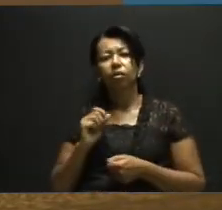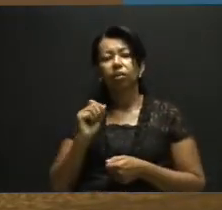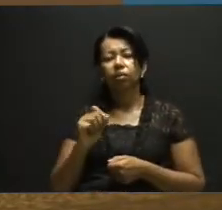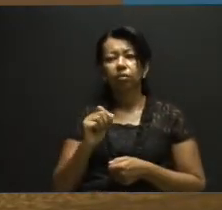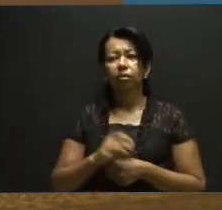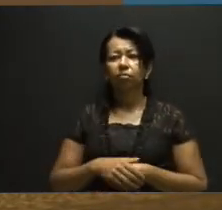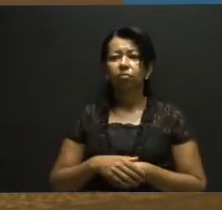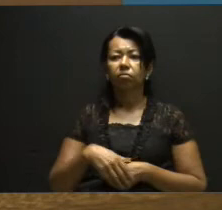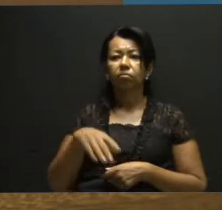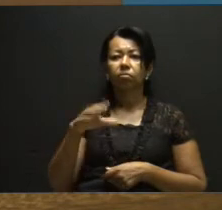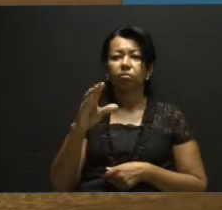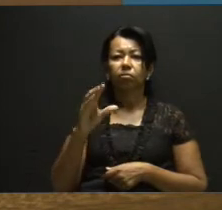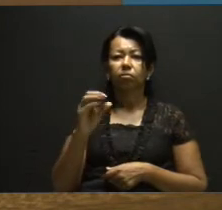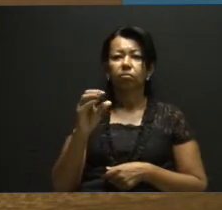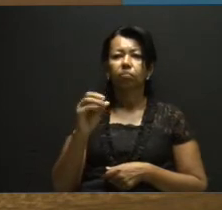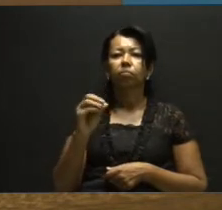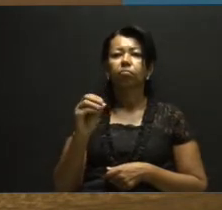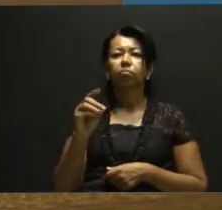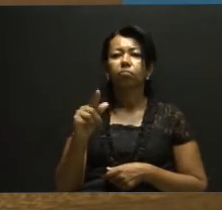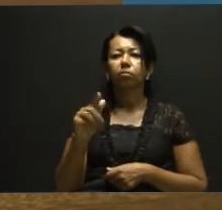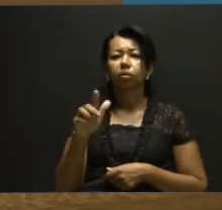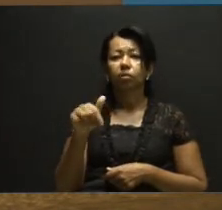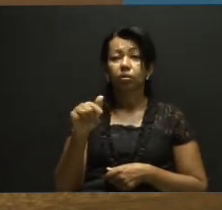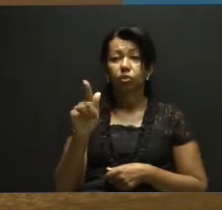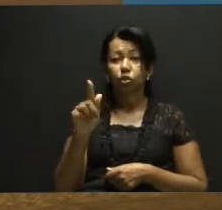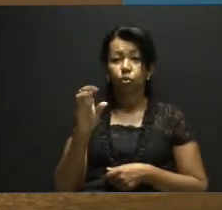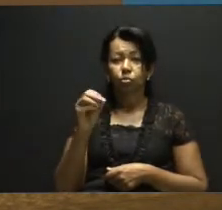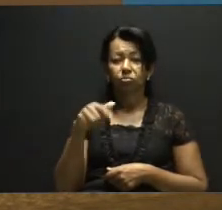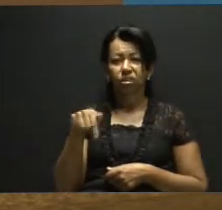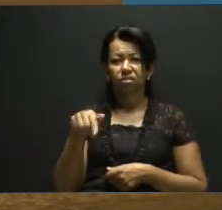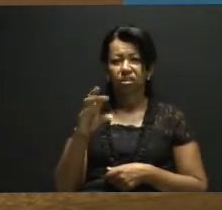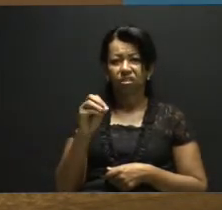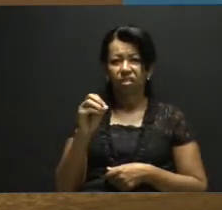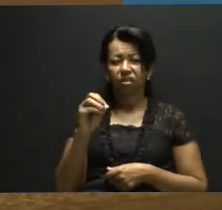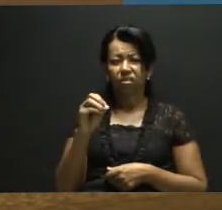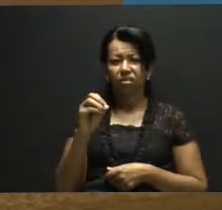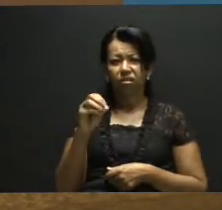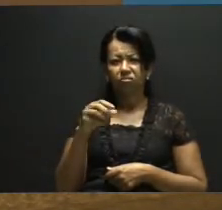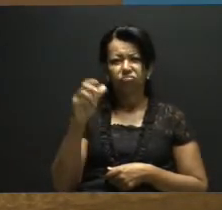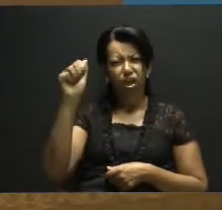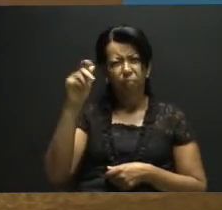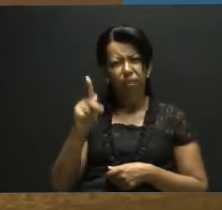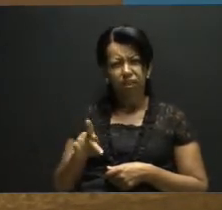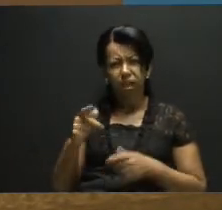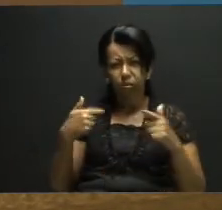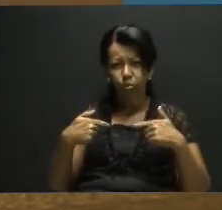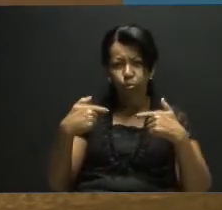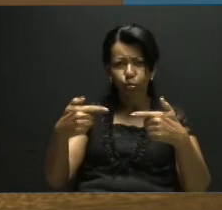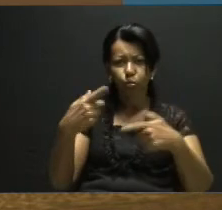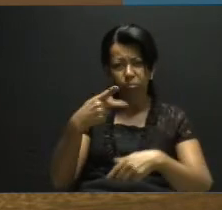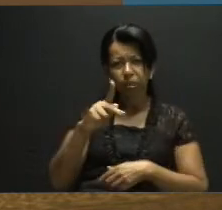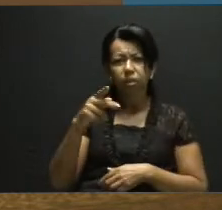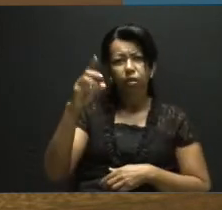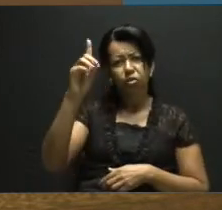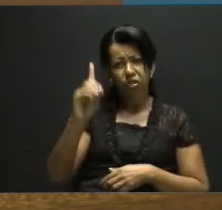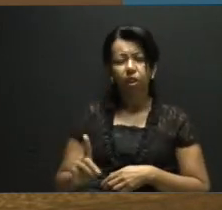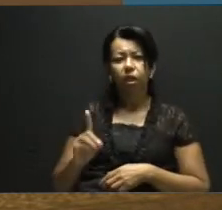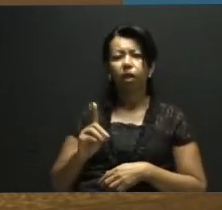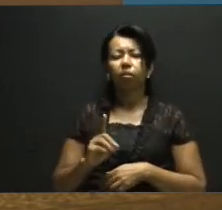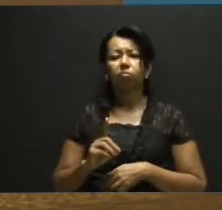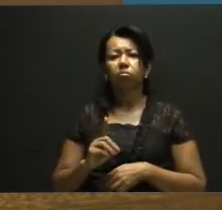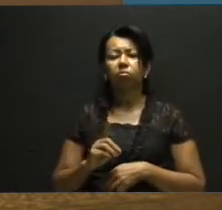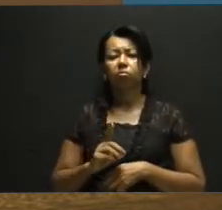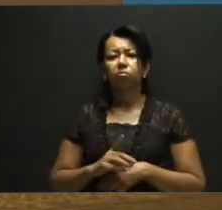70 inclusive os aposentados lute pelo direito de vocês não desistam não caiu na lábia daqueles que não